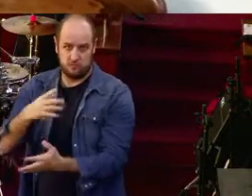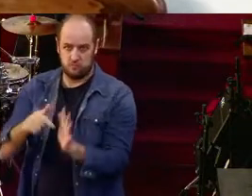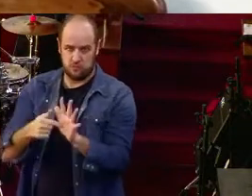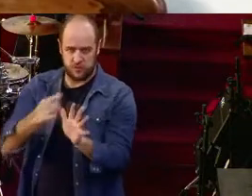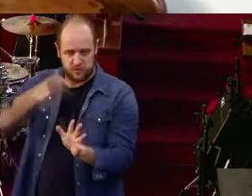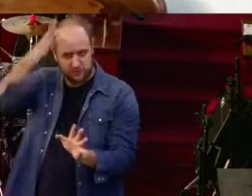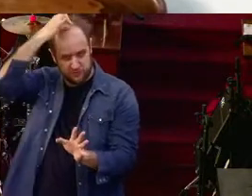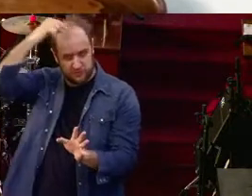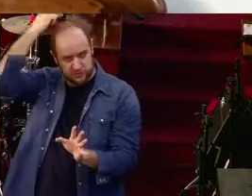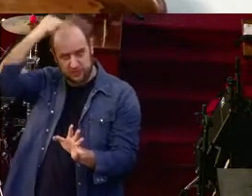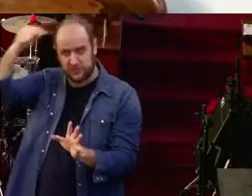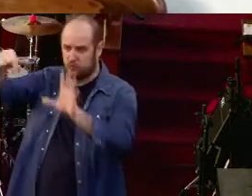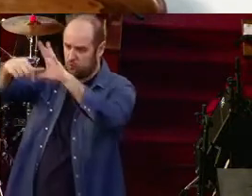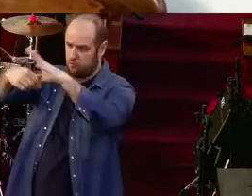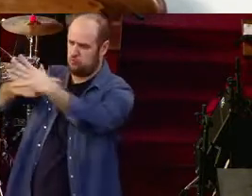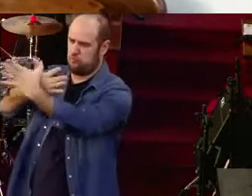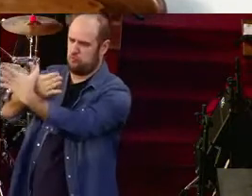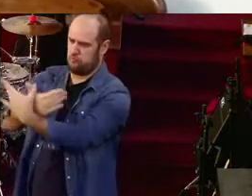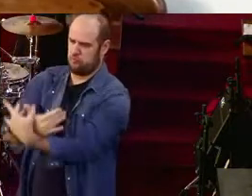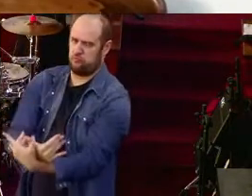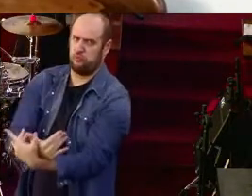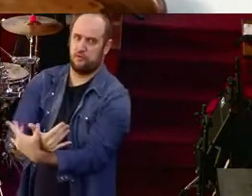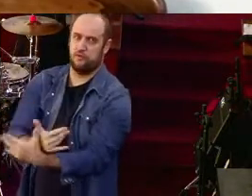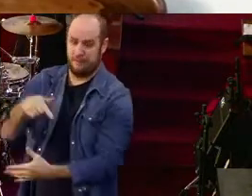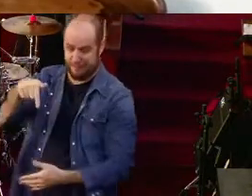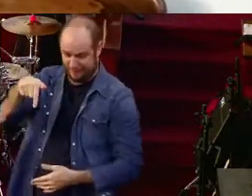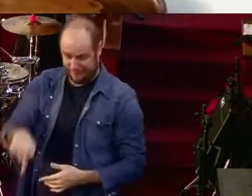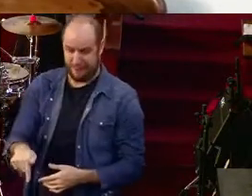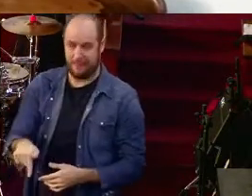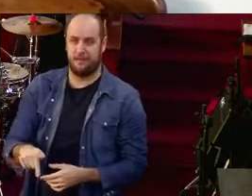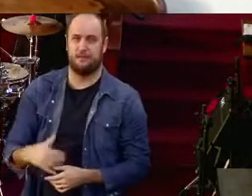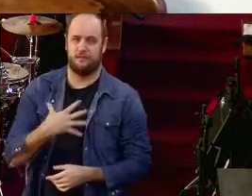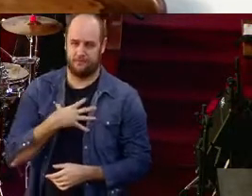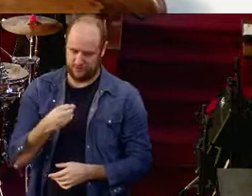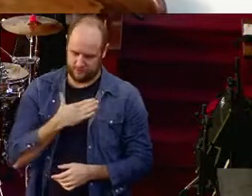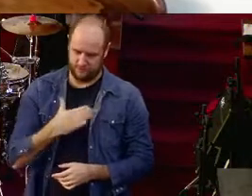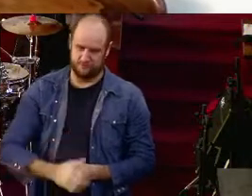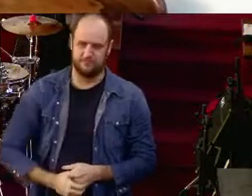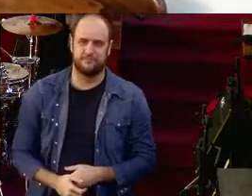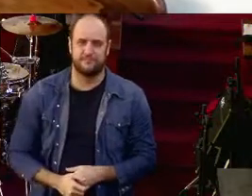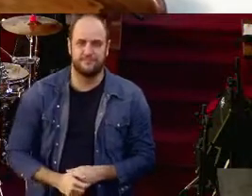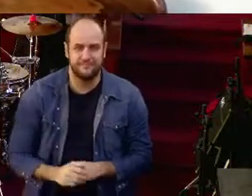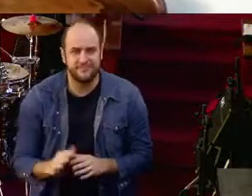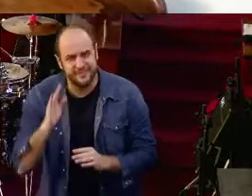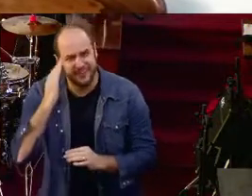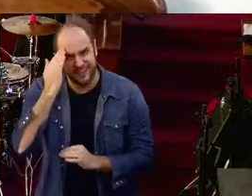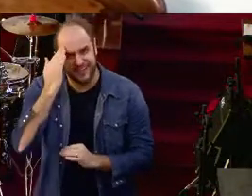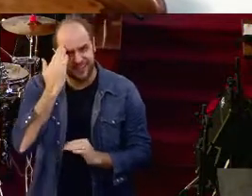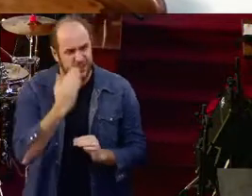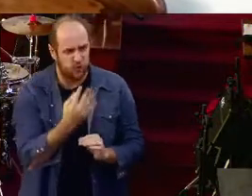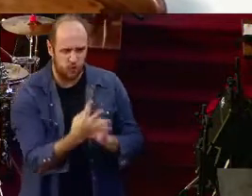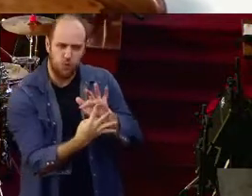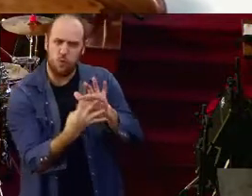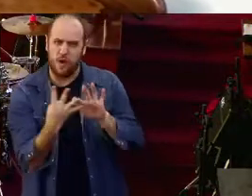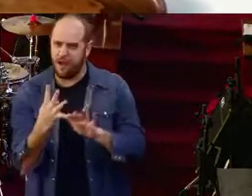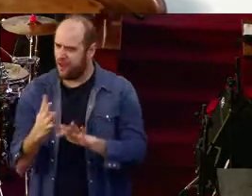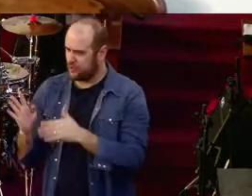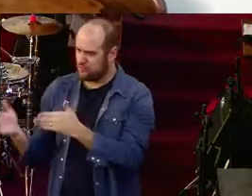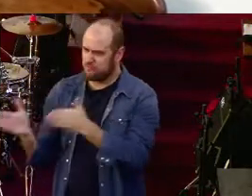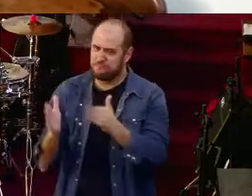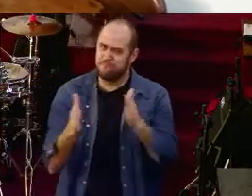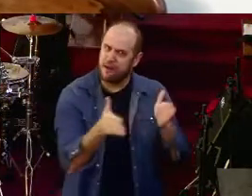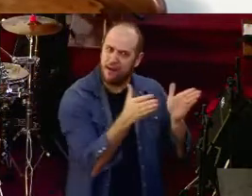Santo estava ali, ele é o meu filho. Então, esses 4 textos nos dão uma ideia